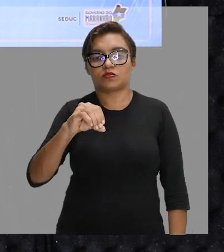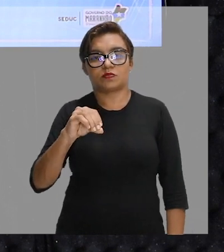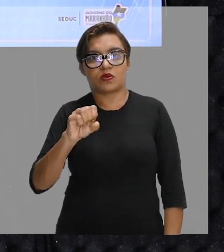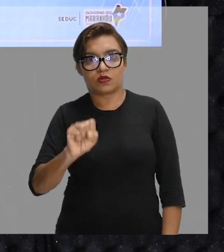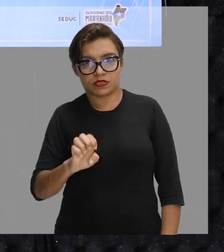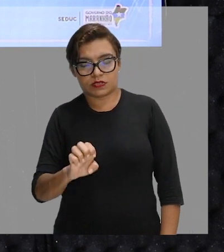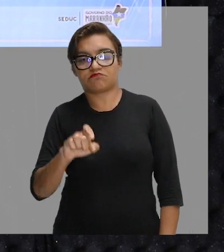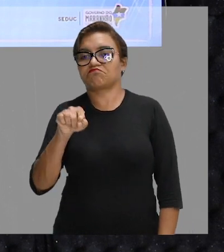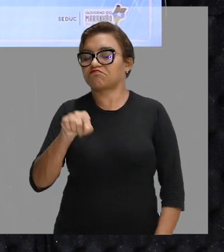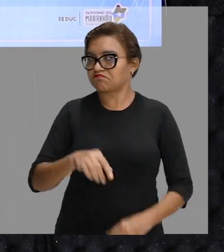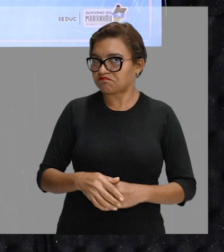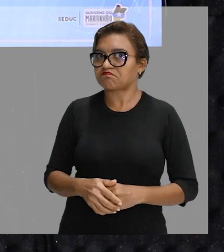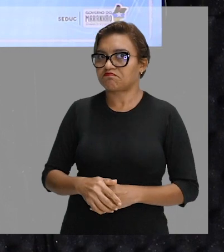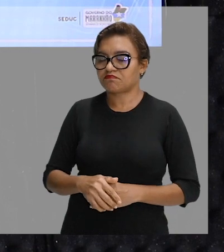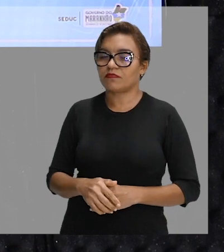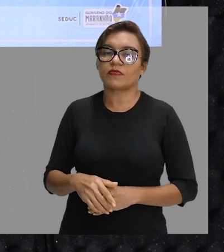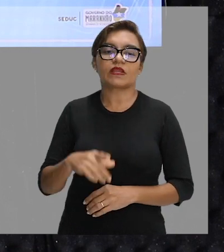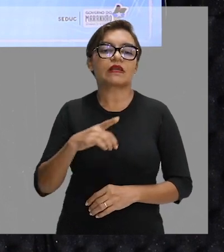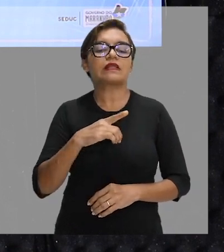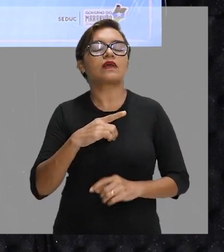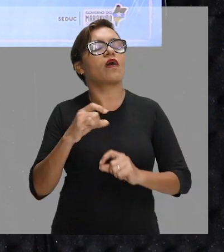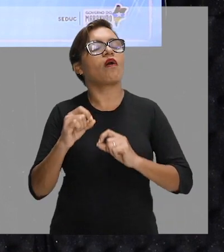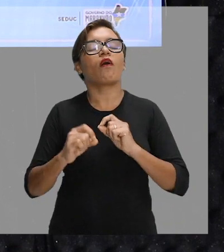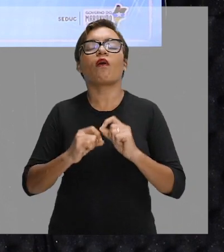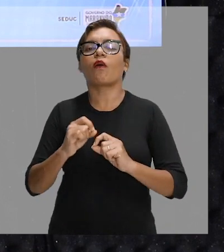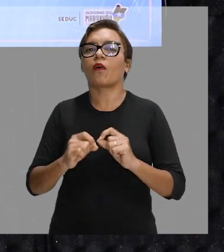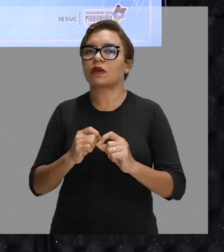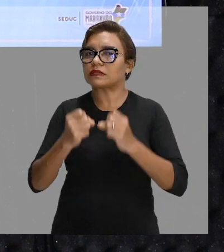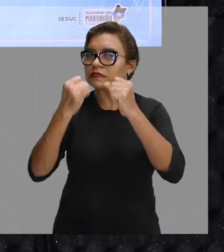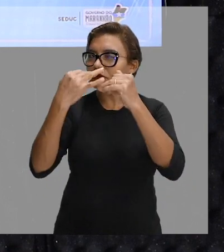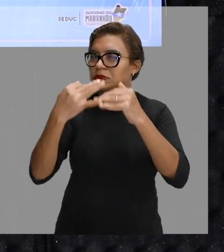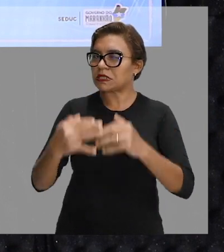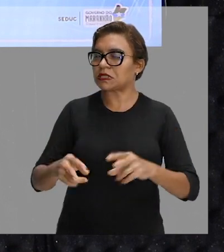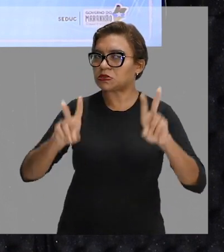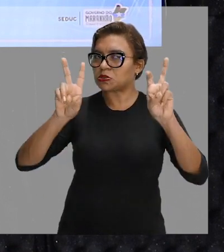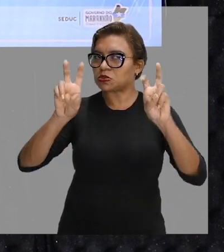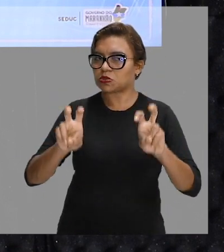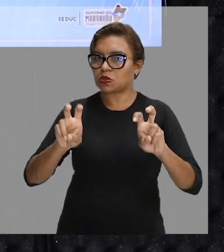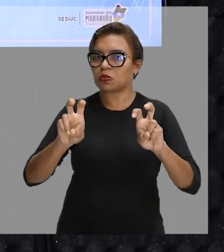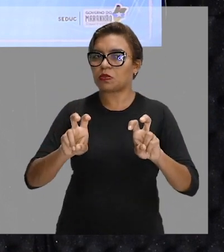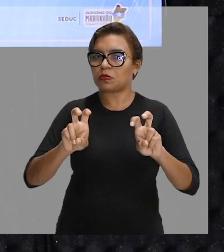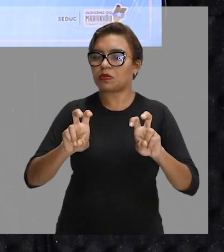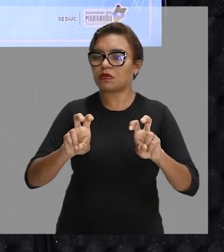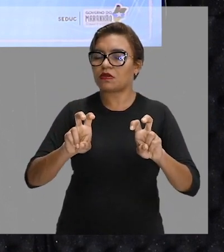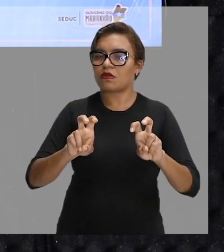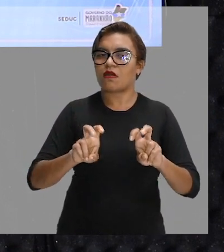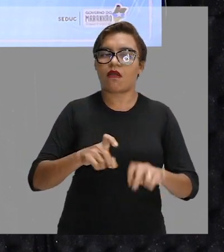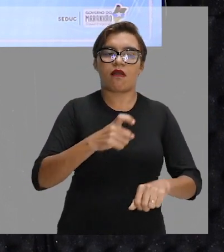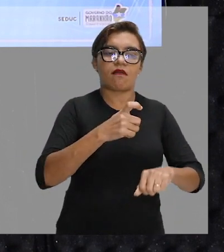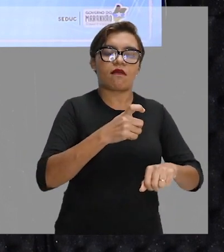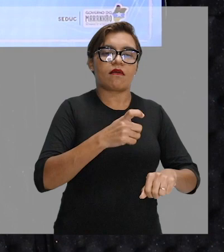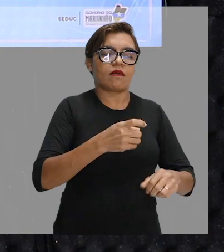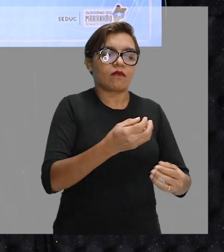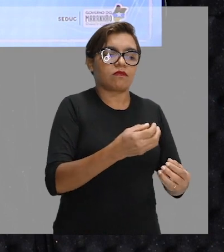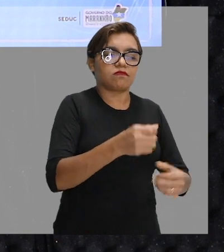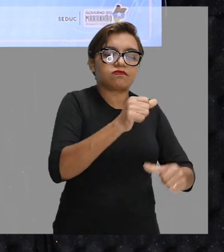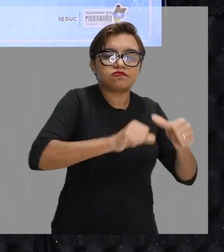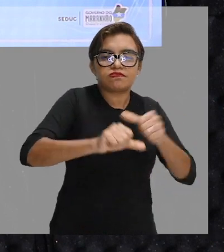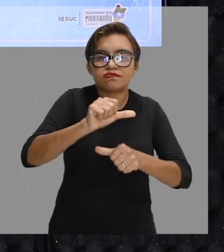osmótica. Bom, falando agora da ebulioscopia, vamos tratar duas. Primeira